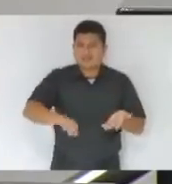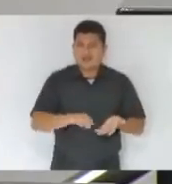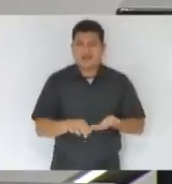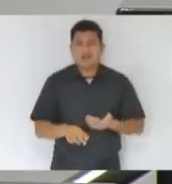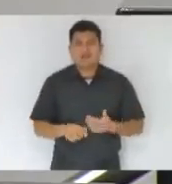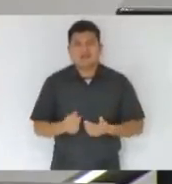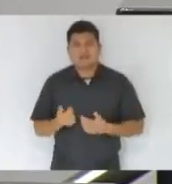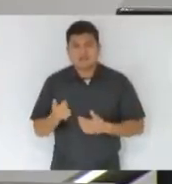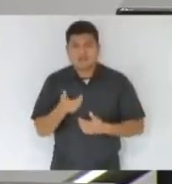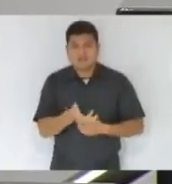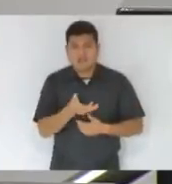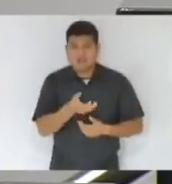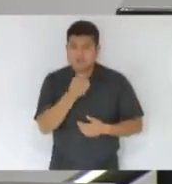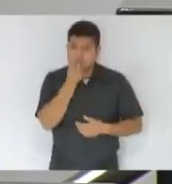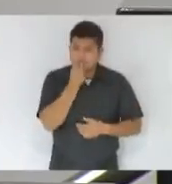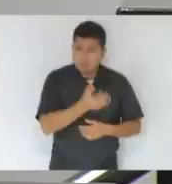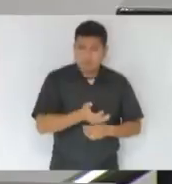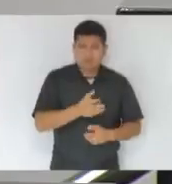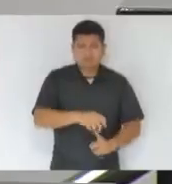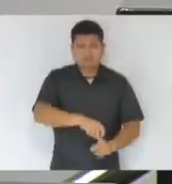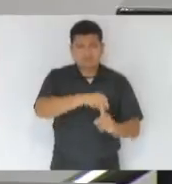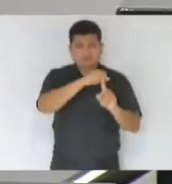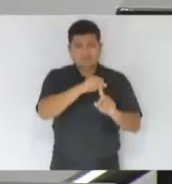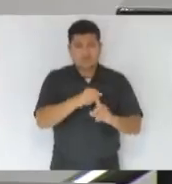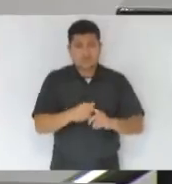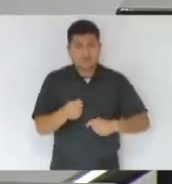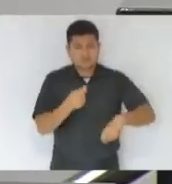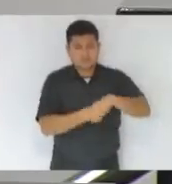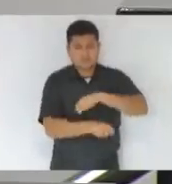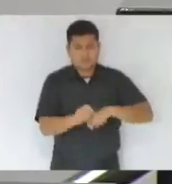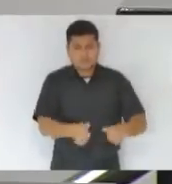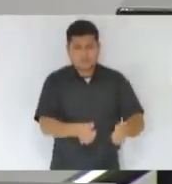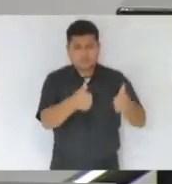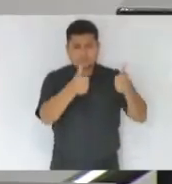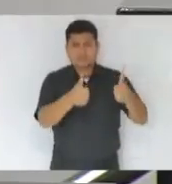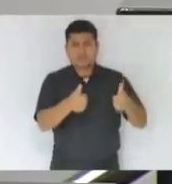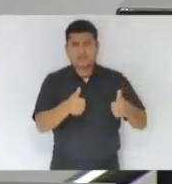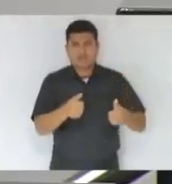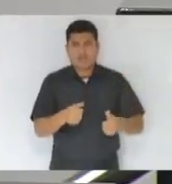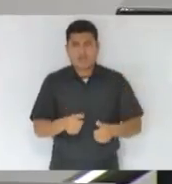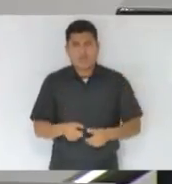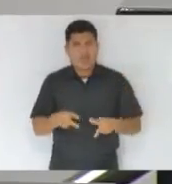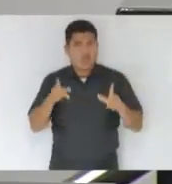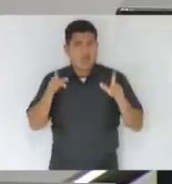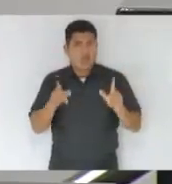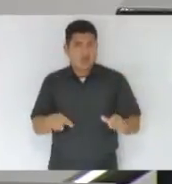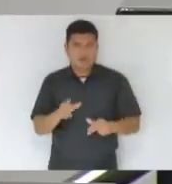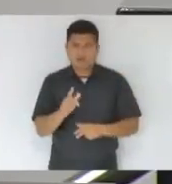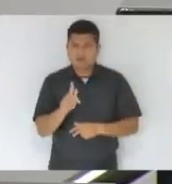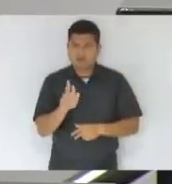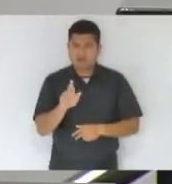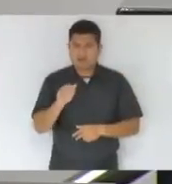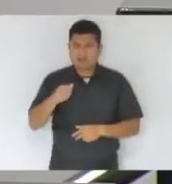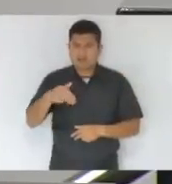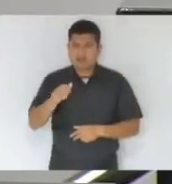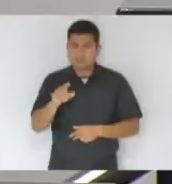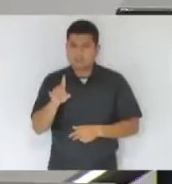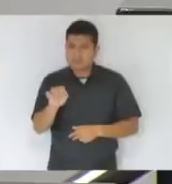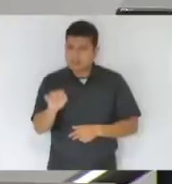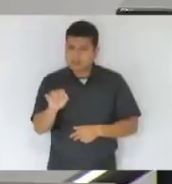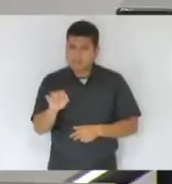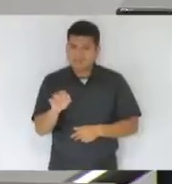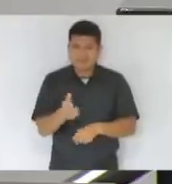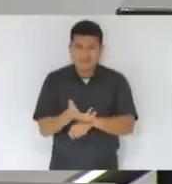economia pujante. Podemos dizer que é a Nova Gramado, claro que ainda precisa de muita estrutura, e uma